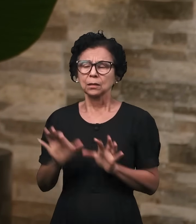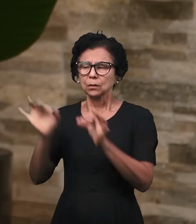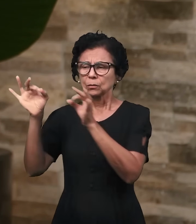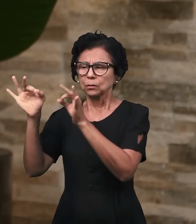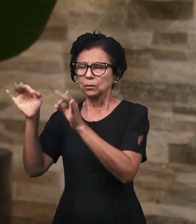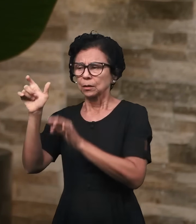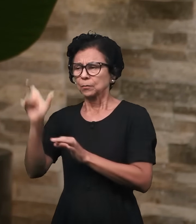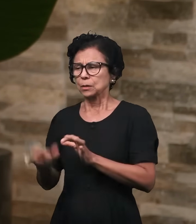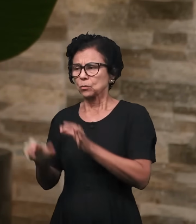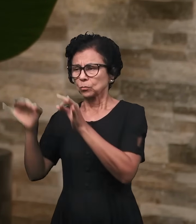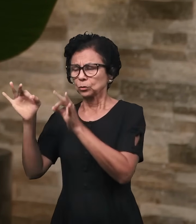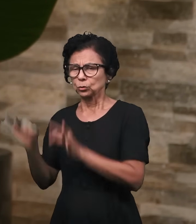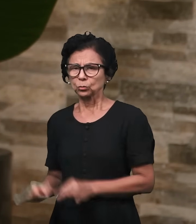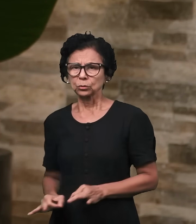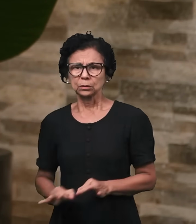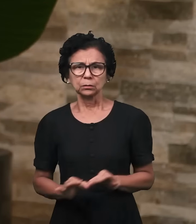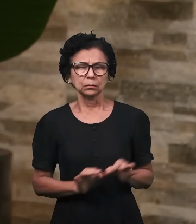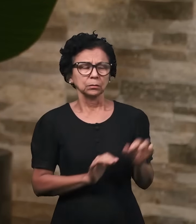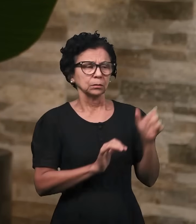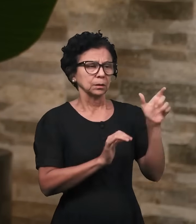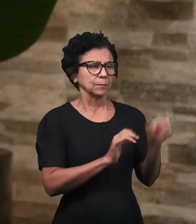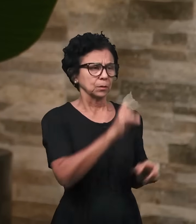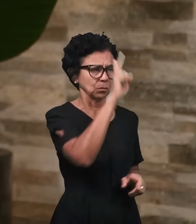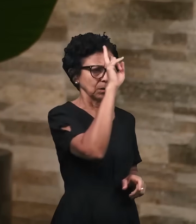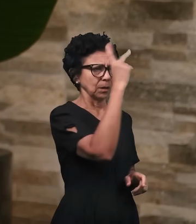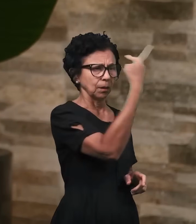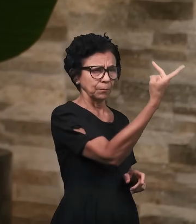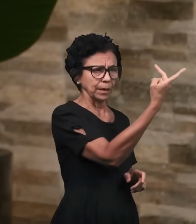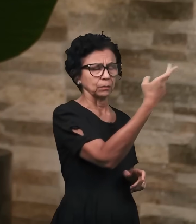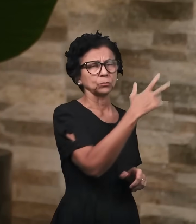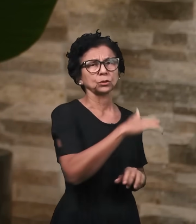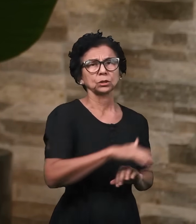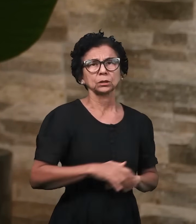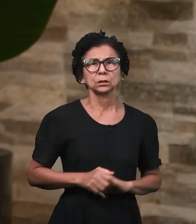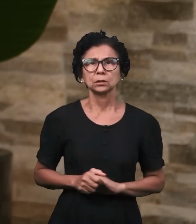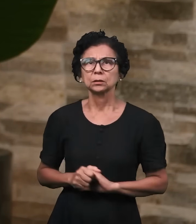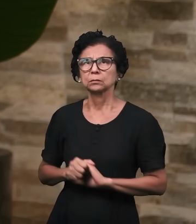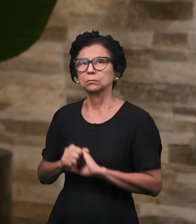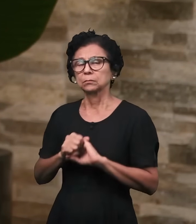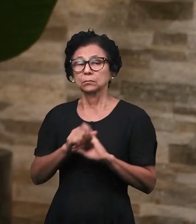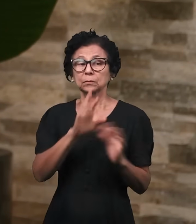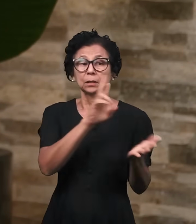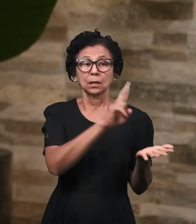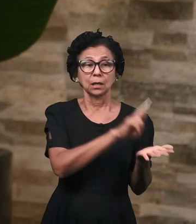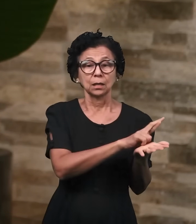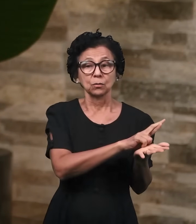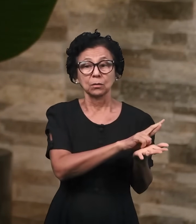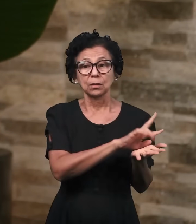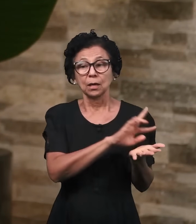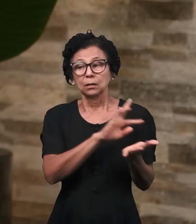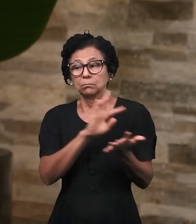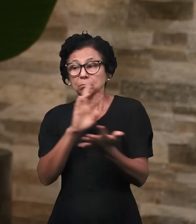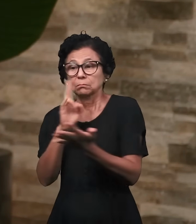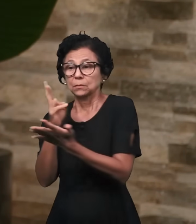ímpio, e os seus resultados. Então, aquele que atua de forma contrária à palavra de